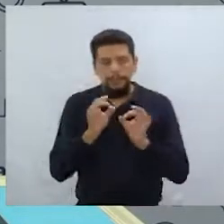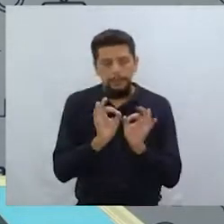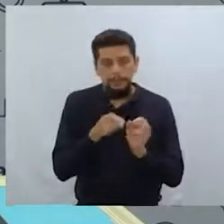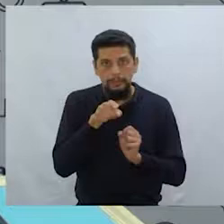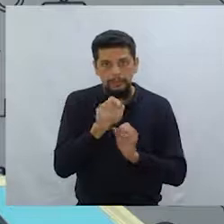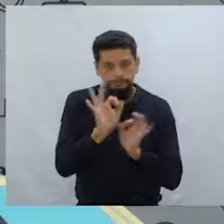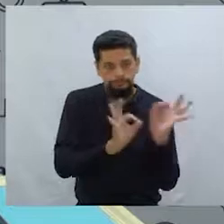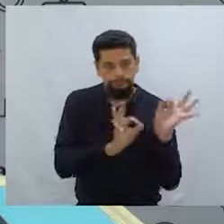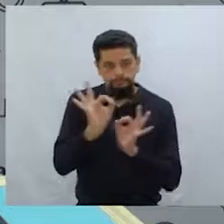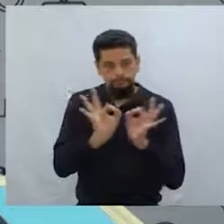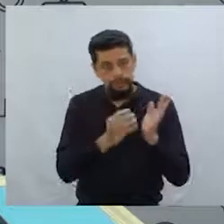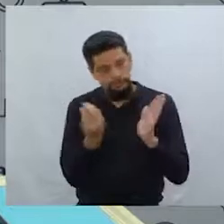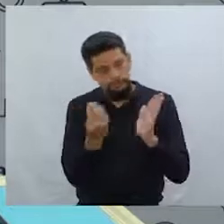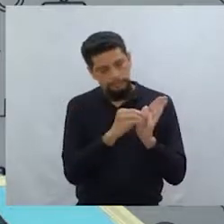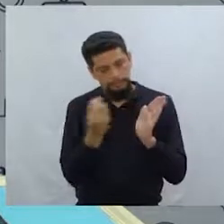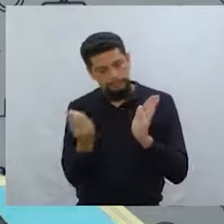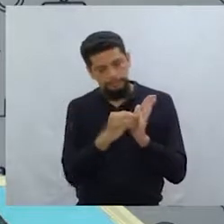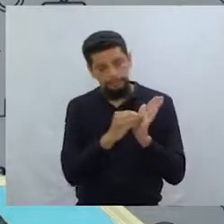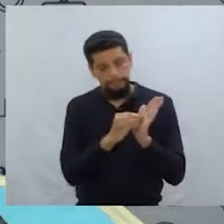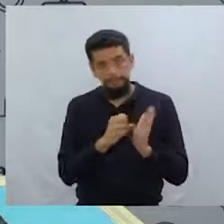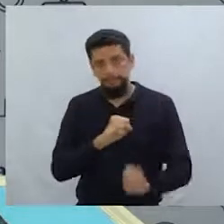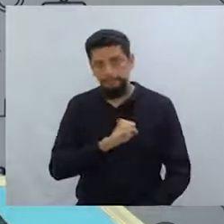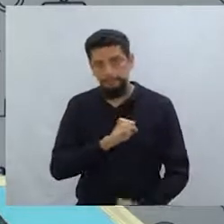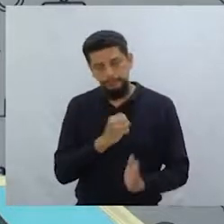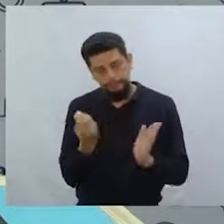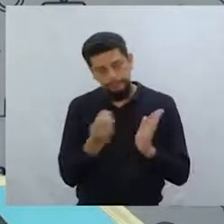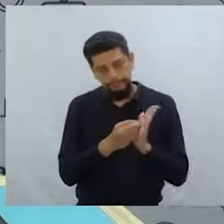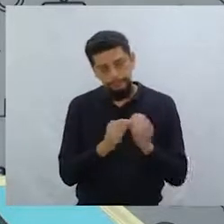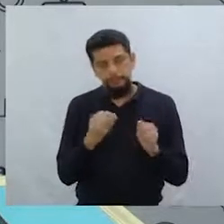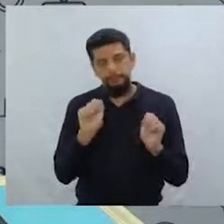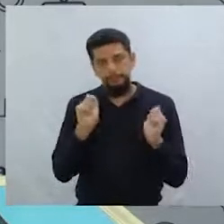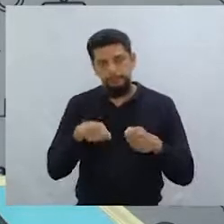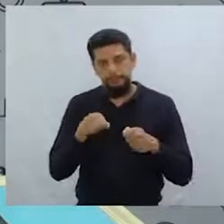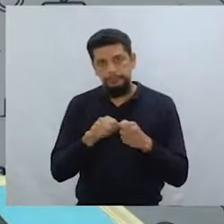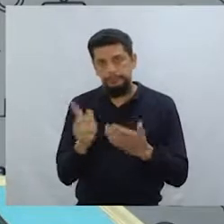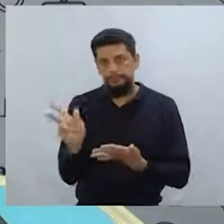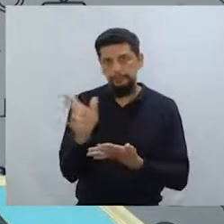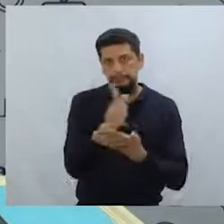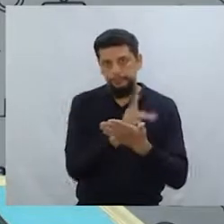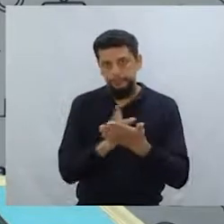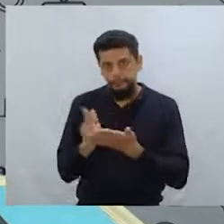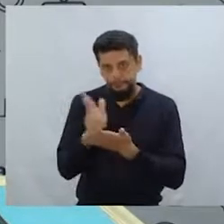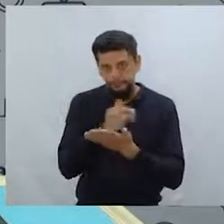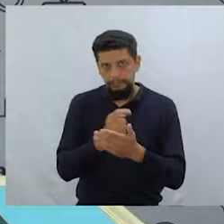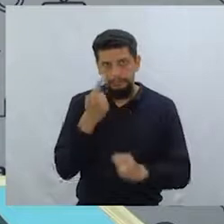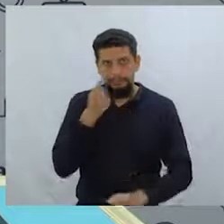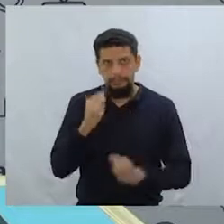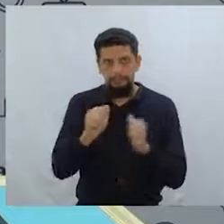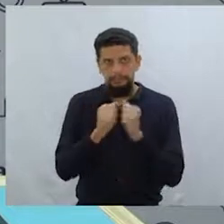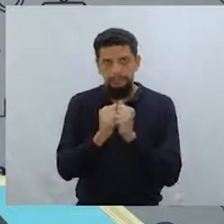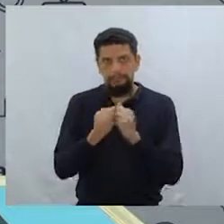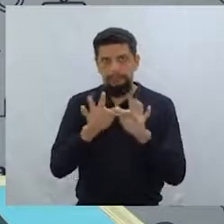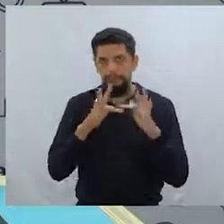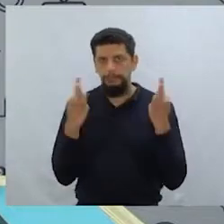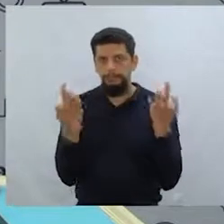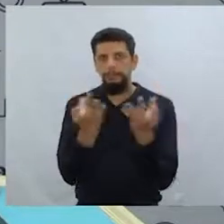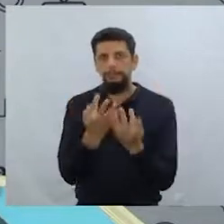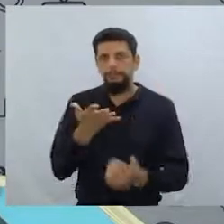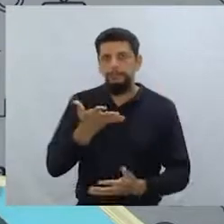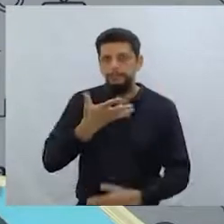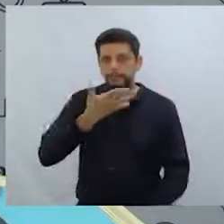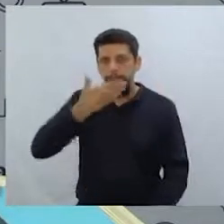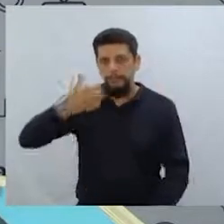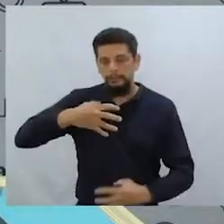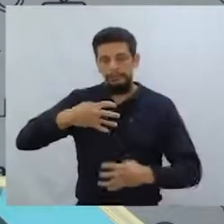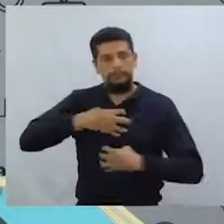gatos? E aí você se organiza. Vai colocar isso em número? Vai fazer o desenho? Veja aí com a família de vocês a